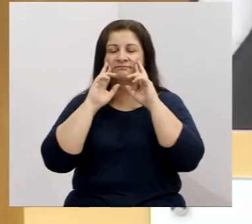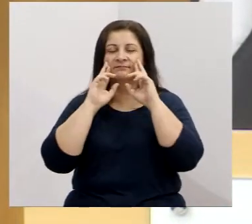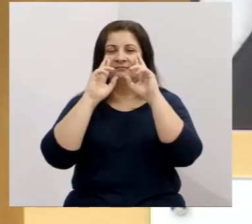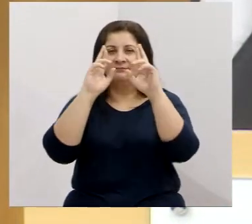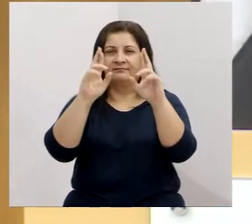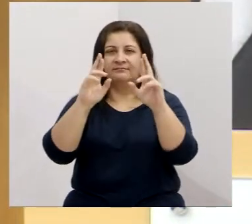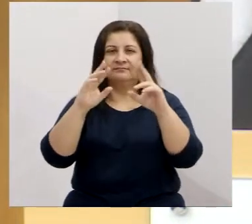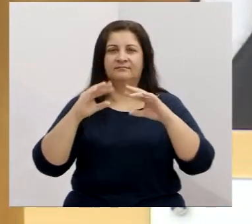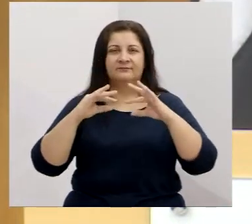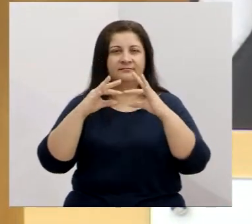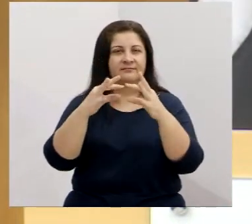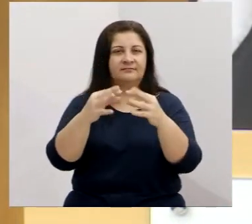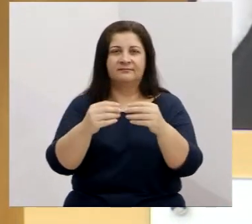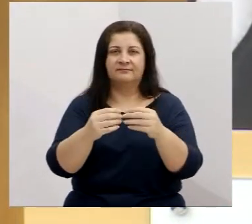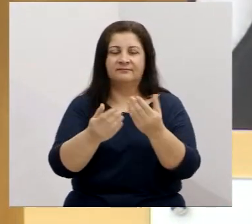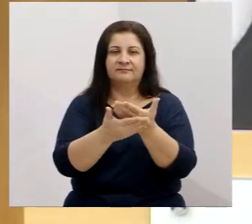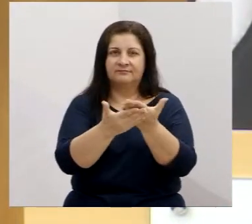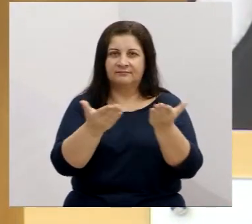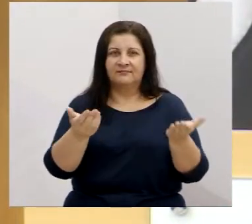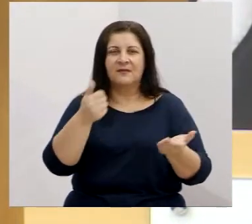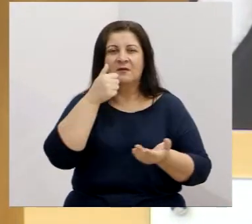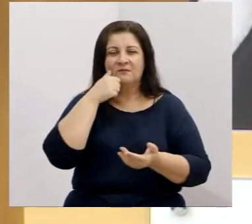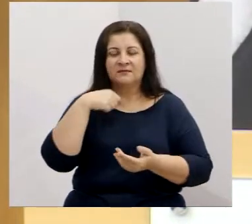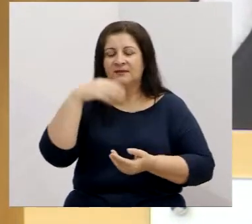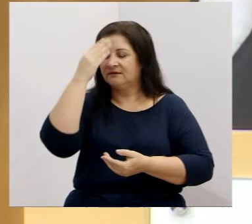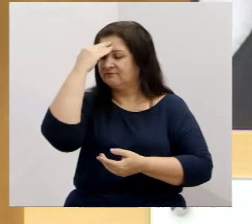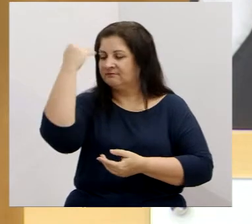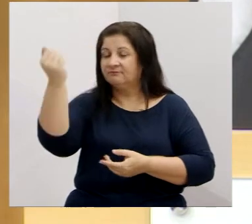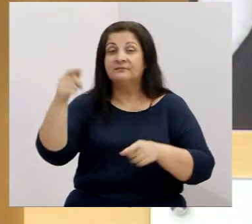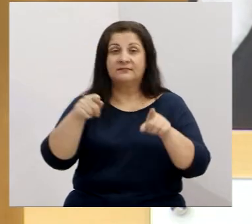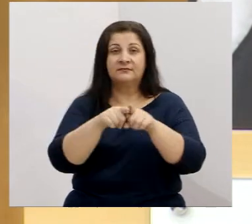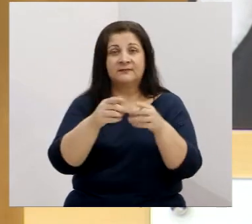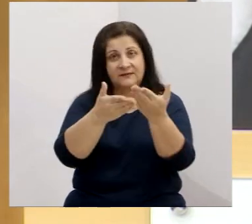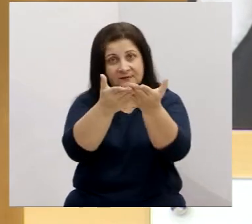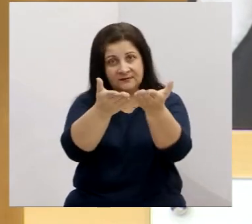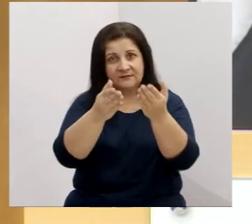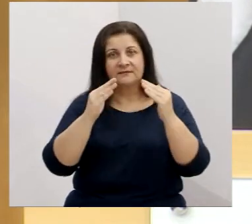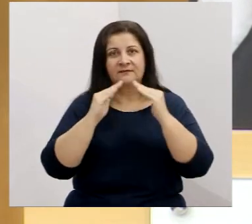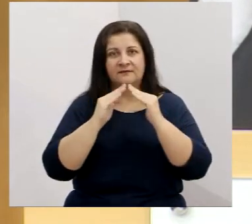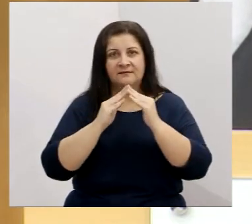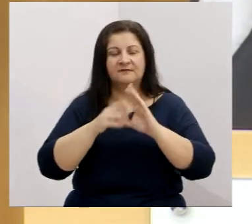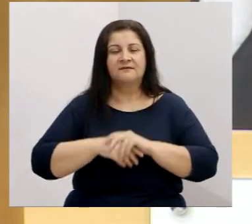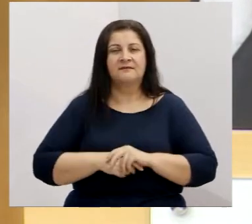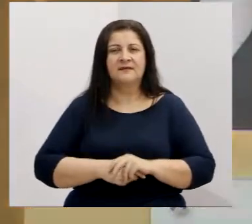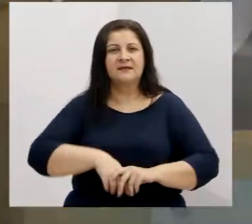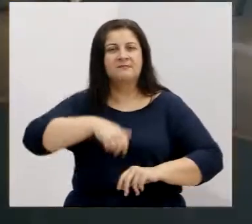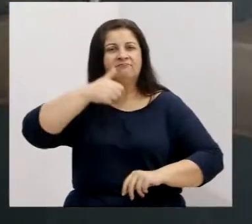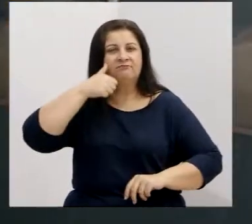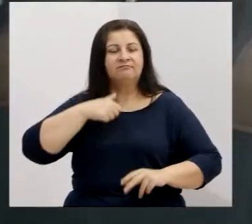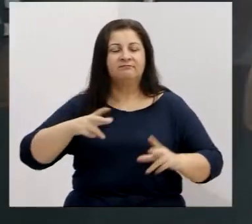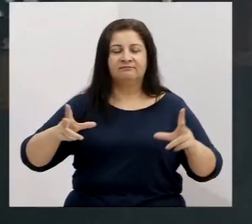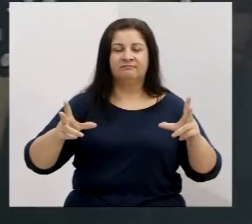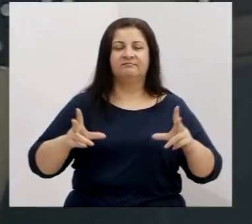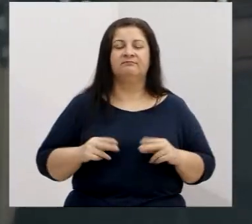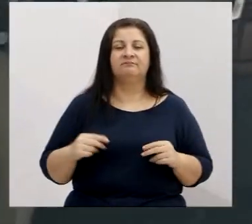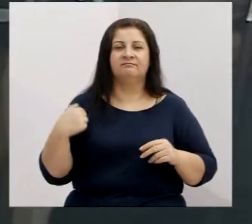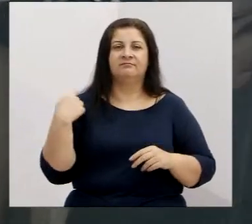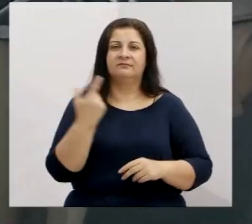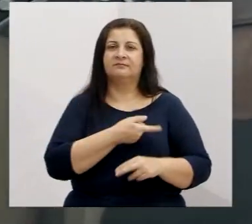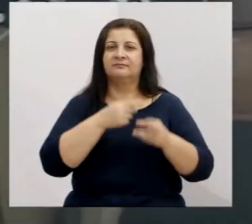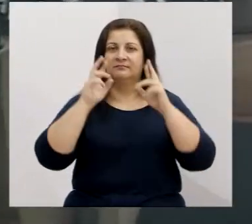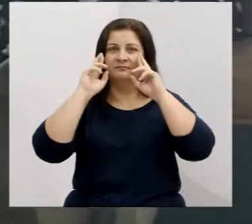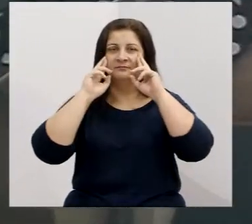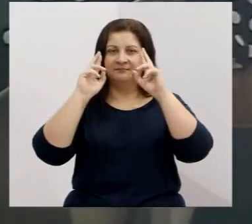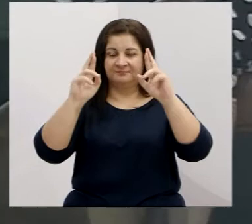todas eu tenho a todos homenageados aqui assim como todos os que estão em casa assistindo são mulheres que merecem o nosso respeito